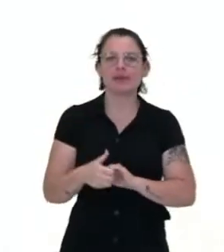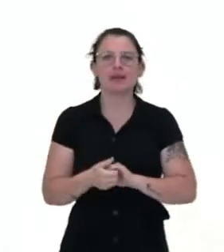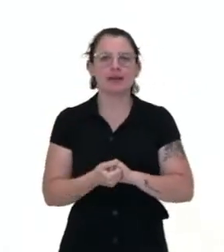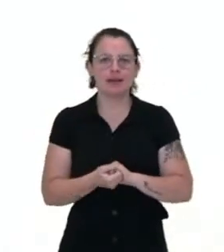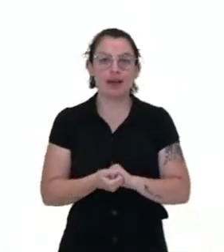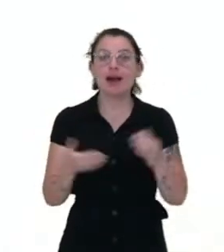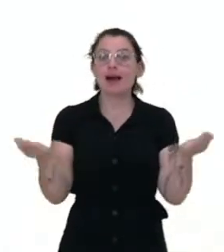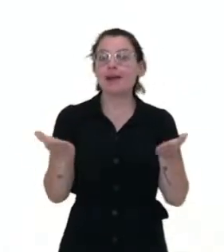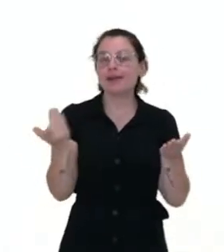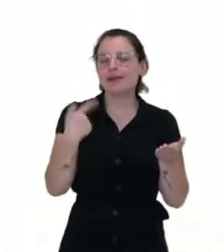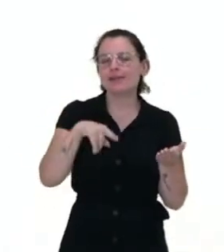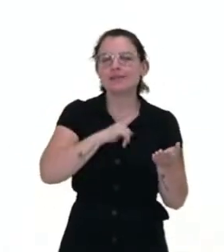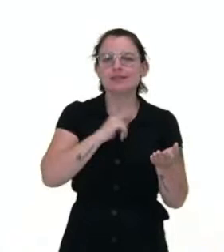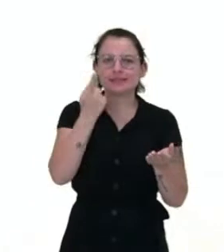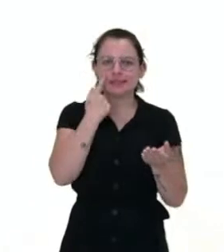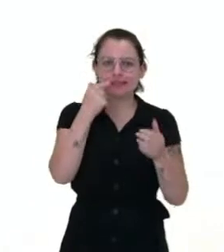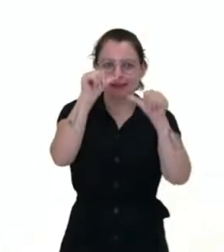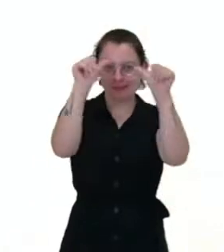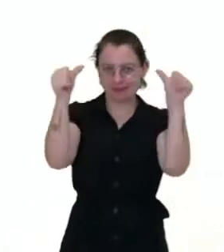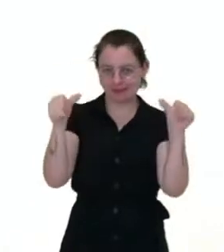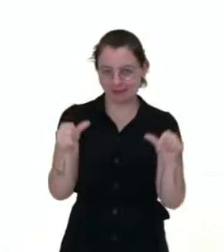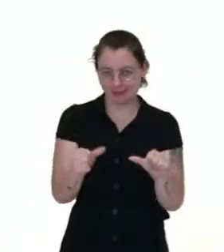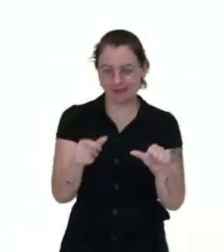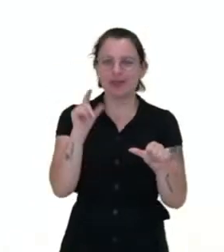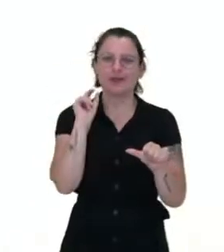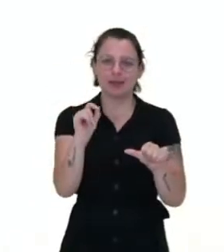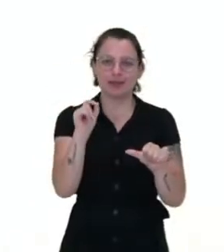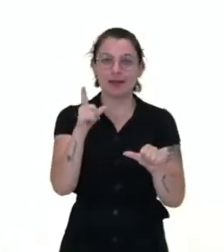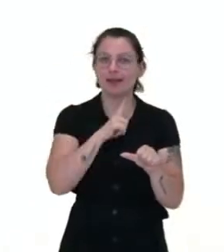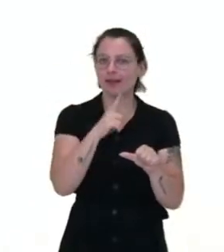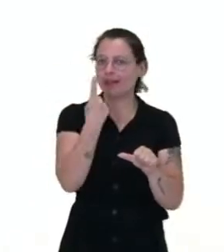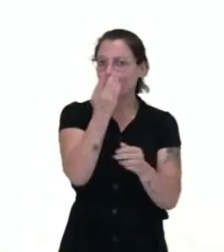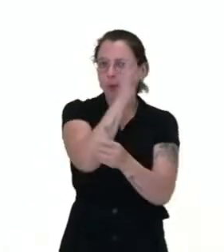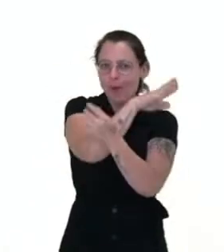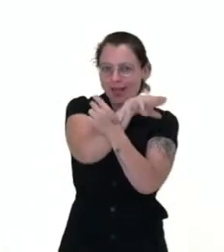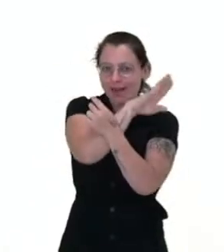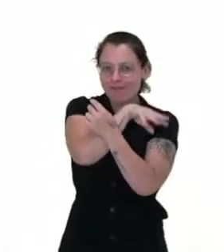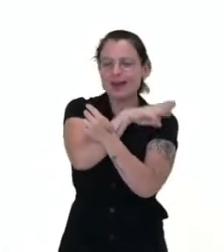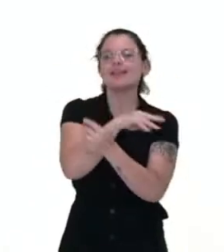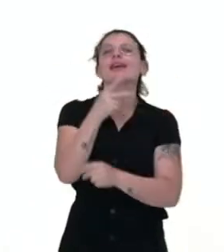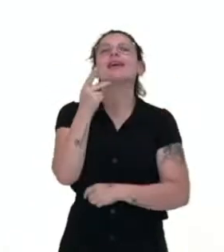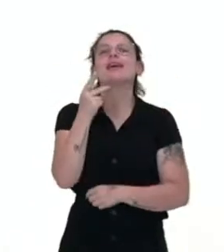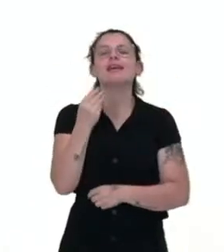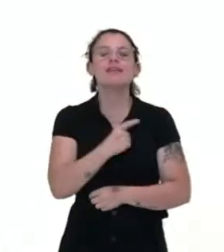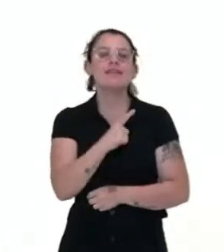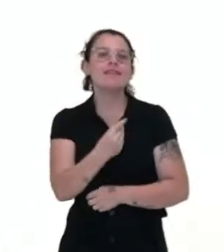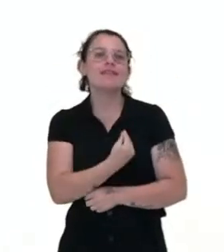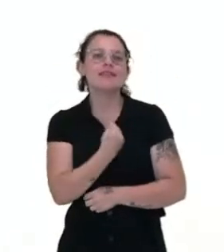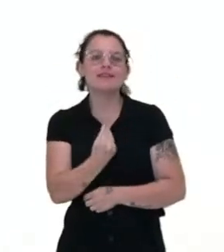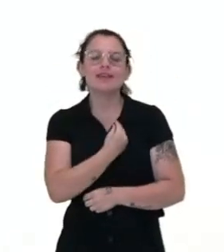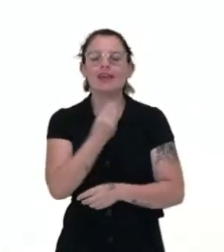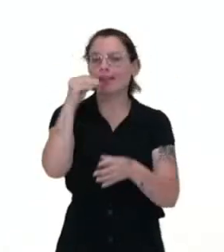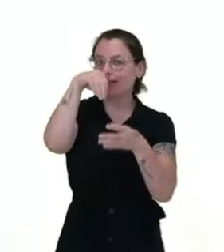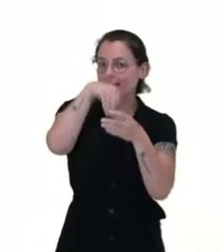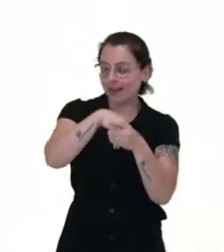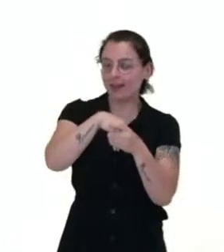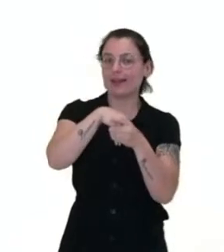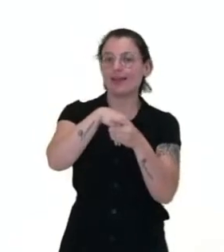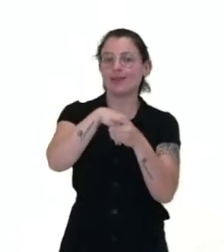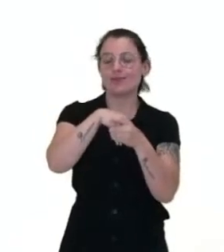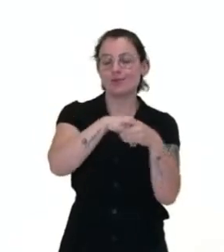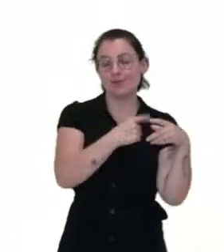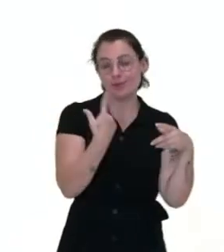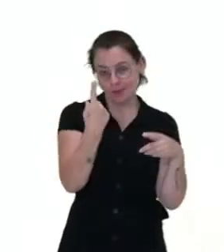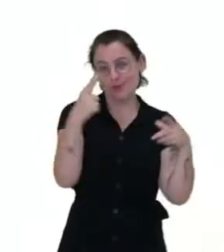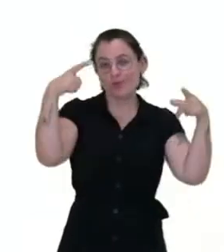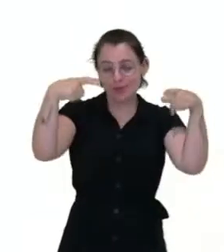nessa imagem? Nós temos um elefante vivendo num determinado ecossistema, um